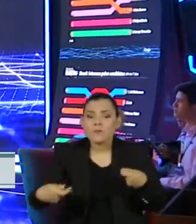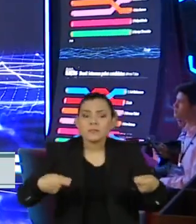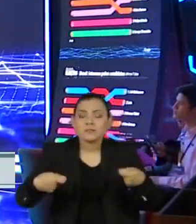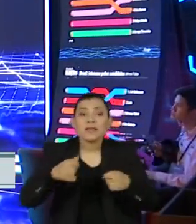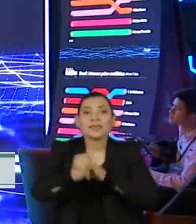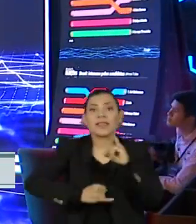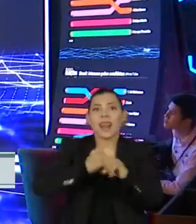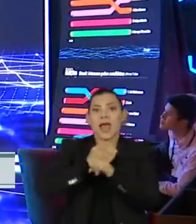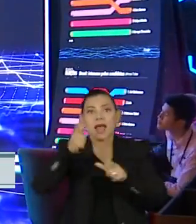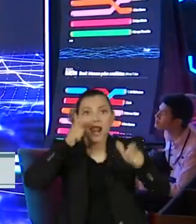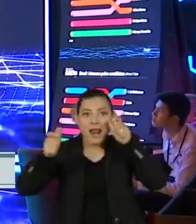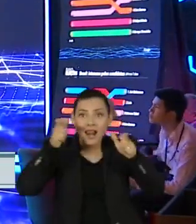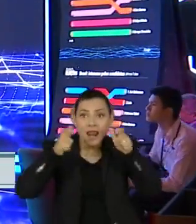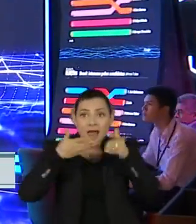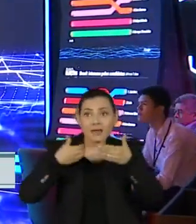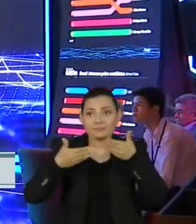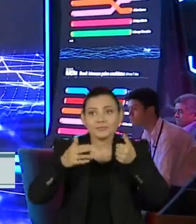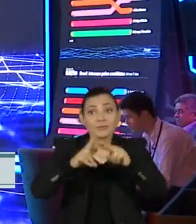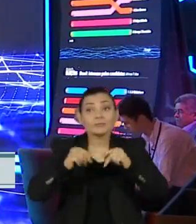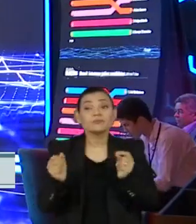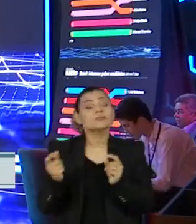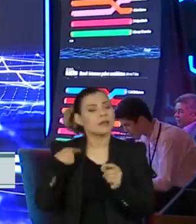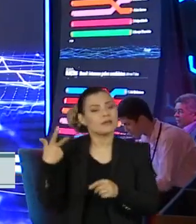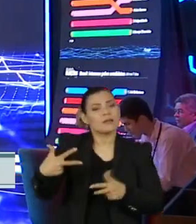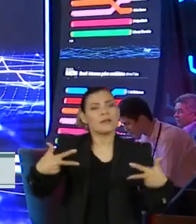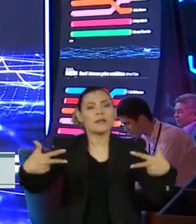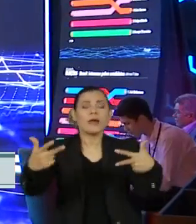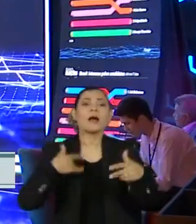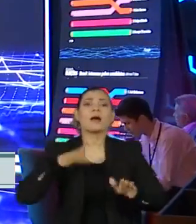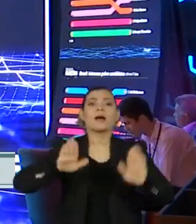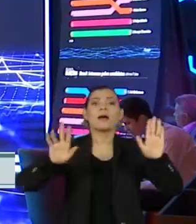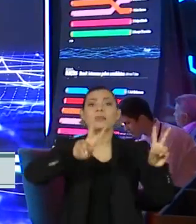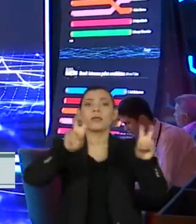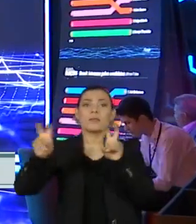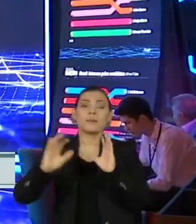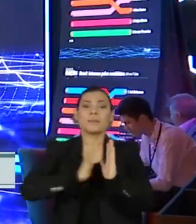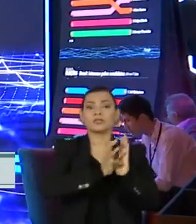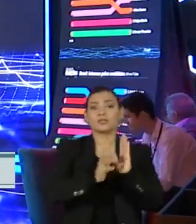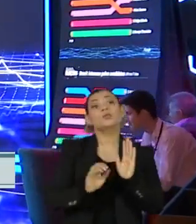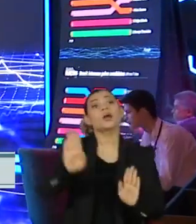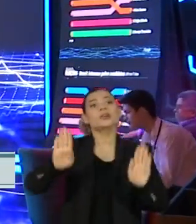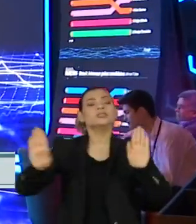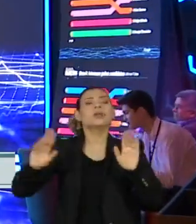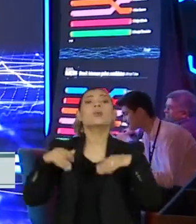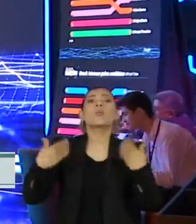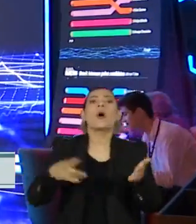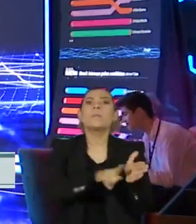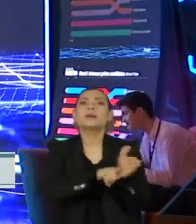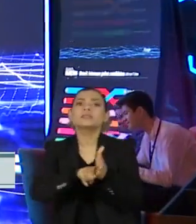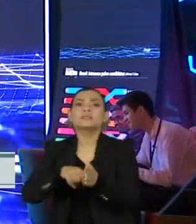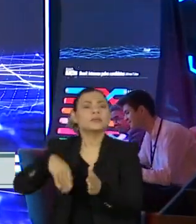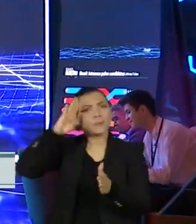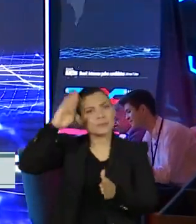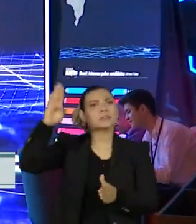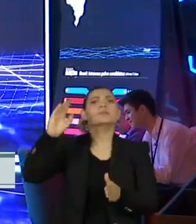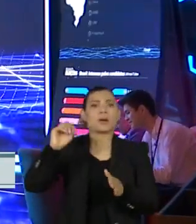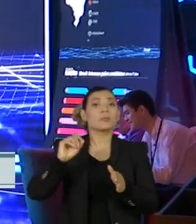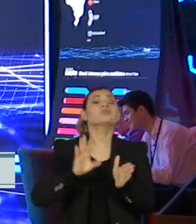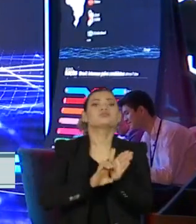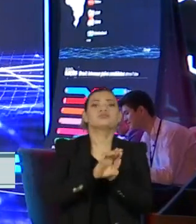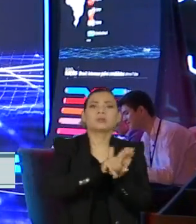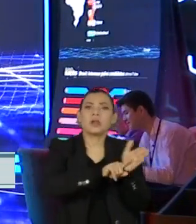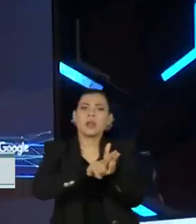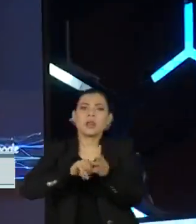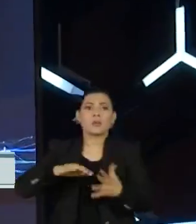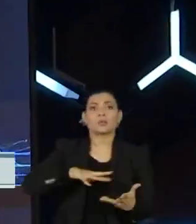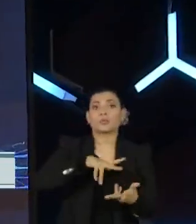na internet. Aqui acompanhamos quais temas, candidatos e partidos foram mais pesquisados na maior plataforma de